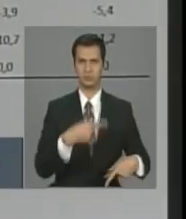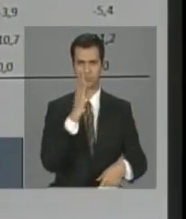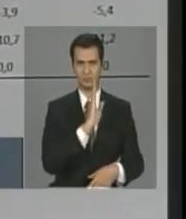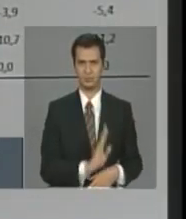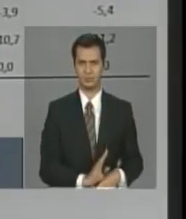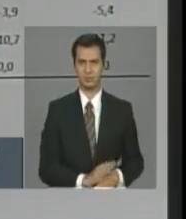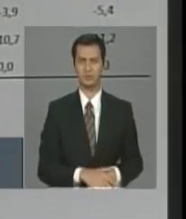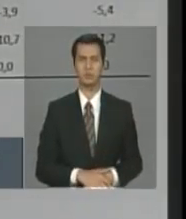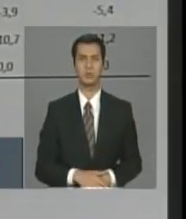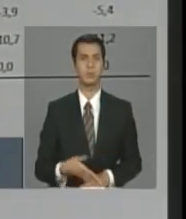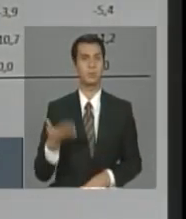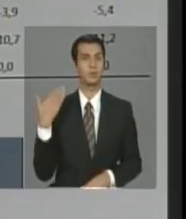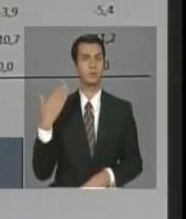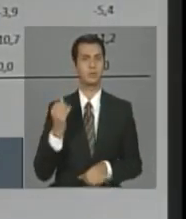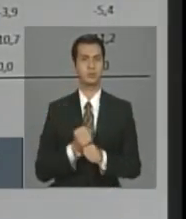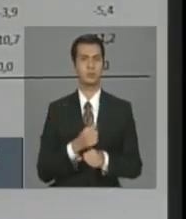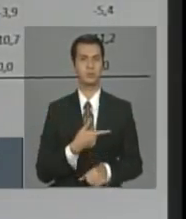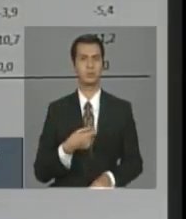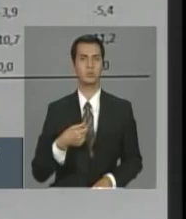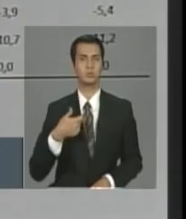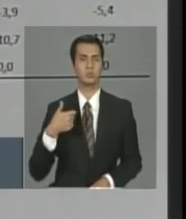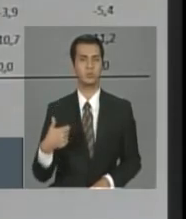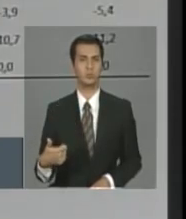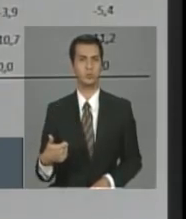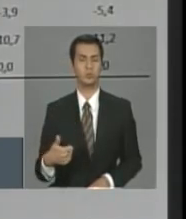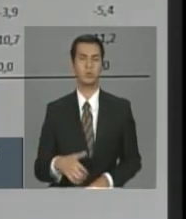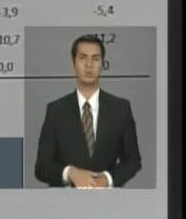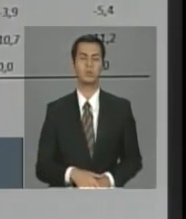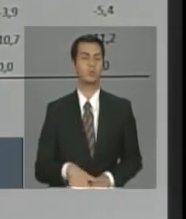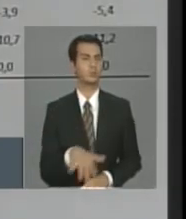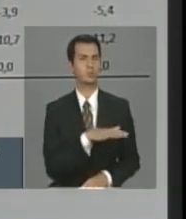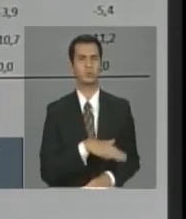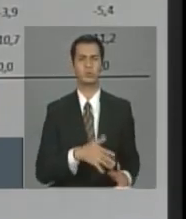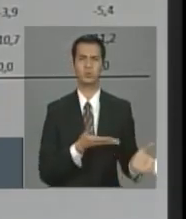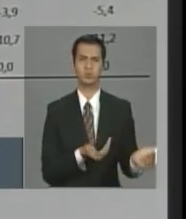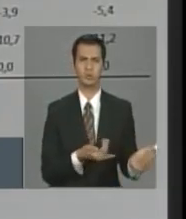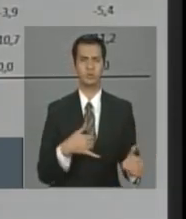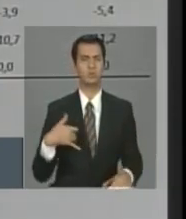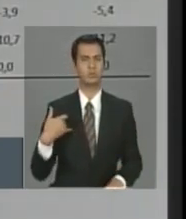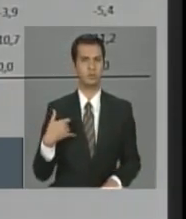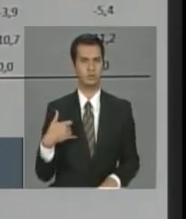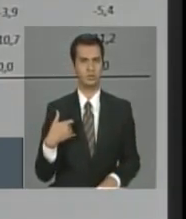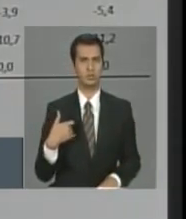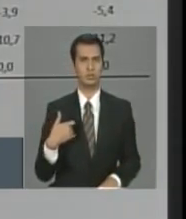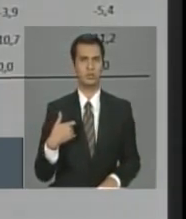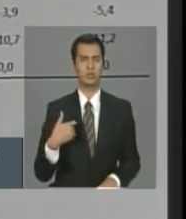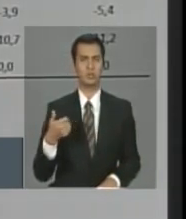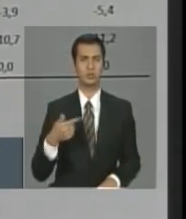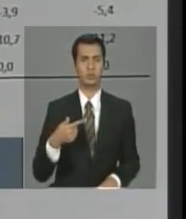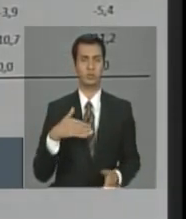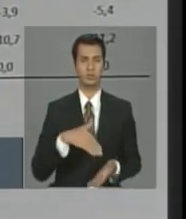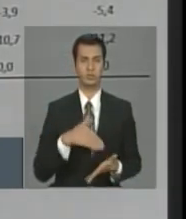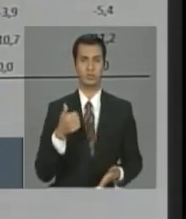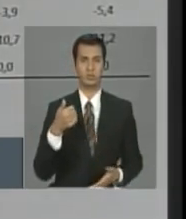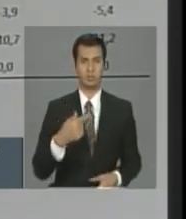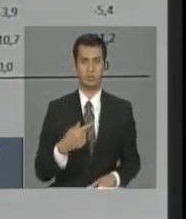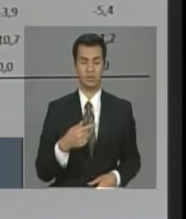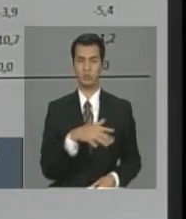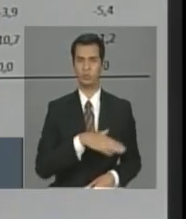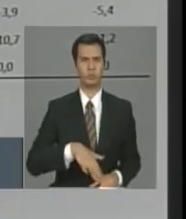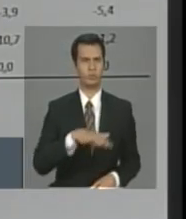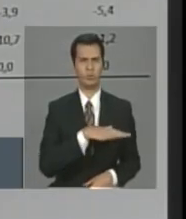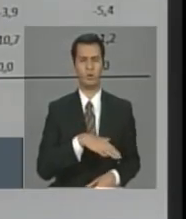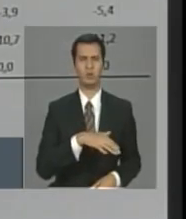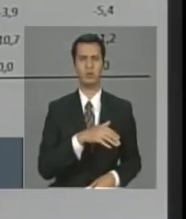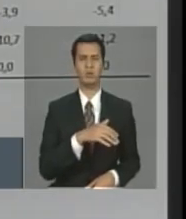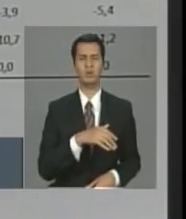eles eram, em 2001, o conjunto de jovens no Brasil, nessa faixa etária, então, se você pegar os 100% dos jovens,